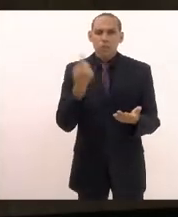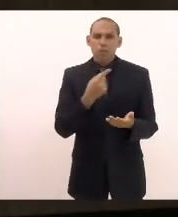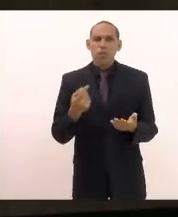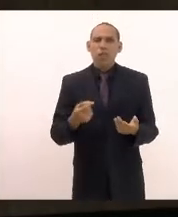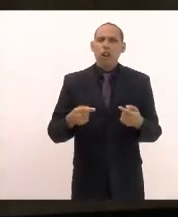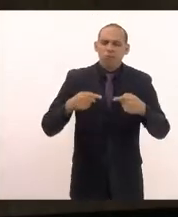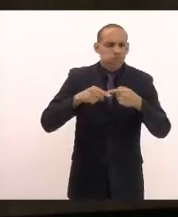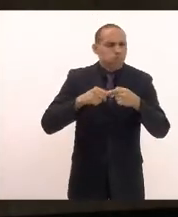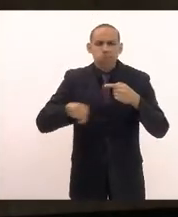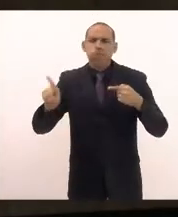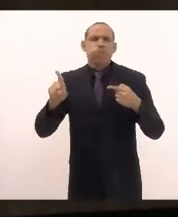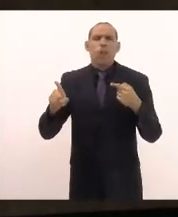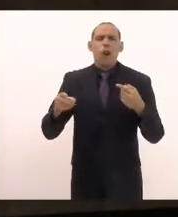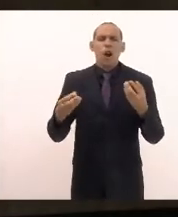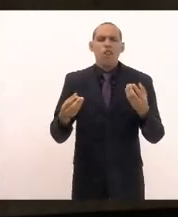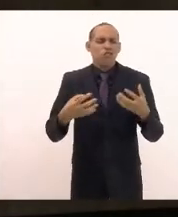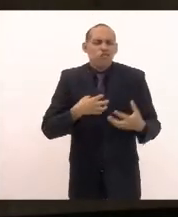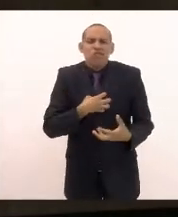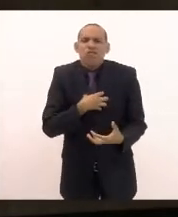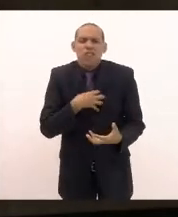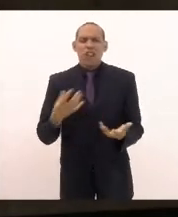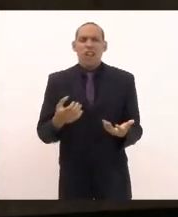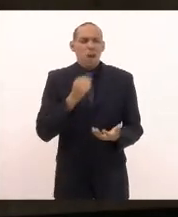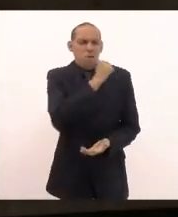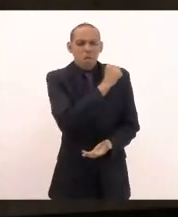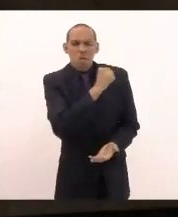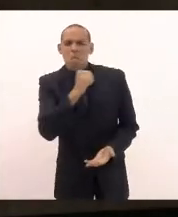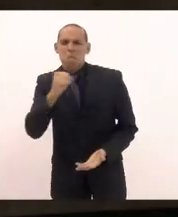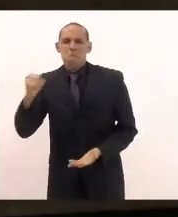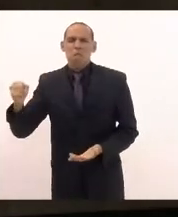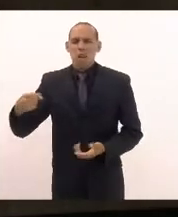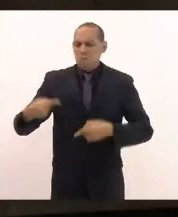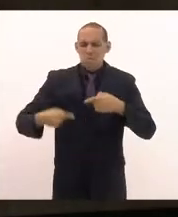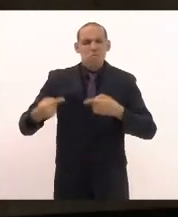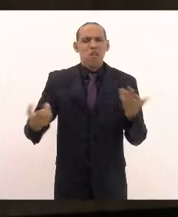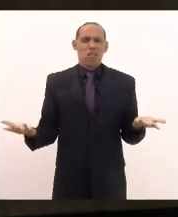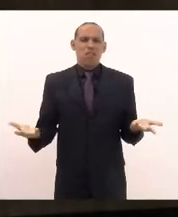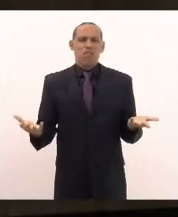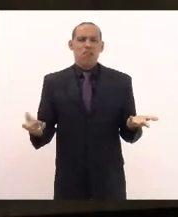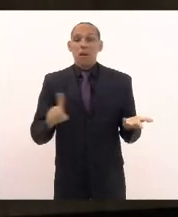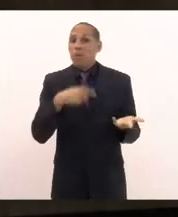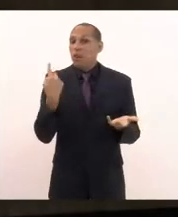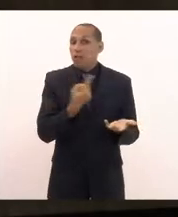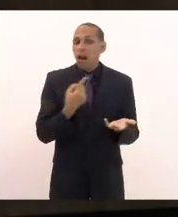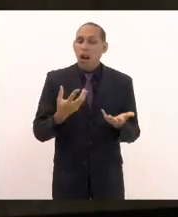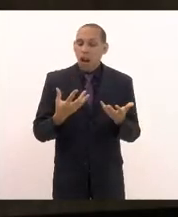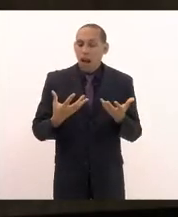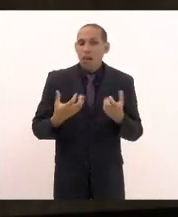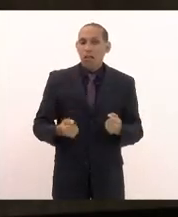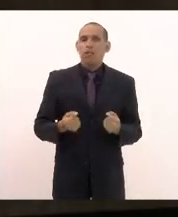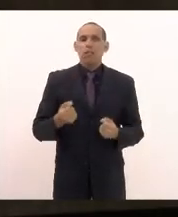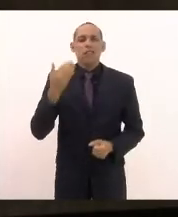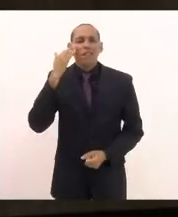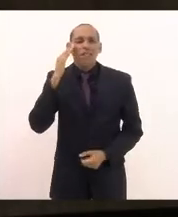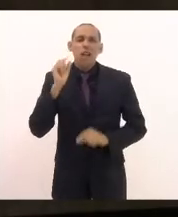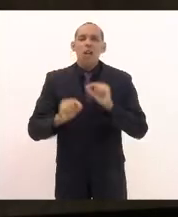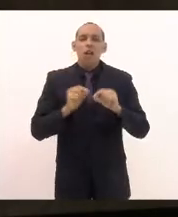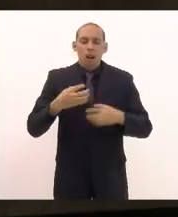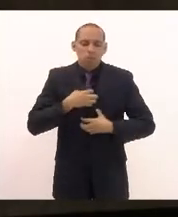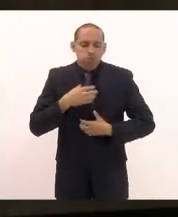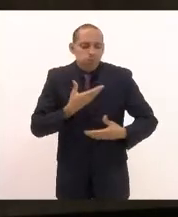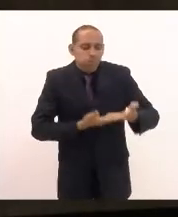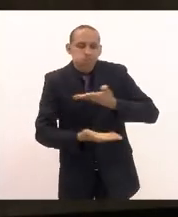discordamos dessa lógica, discordamos dessa necropolítica, o que, no entanto, não nos impede de reconhecer a solidariedade